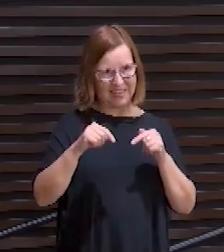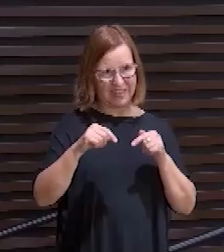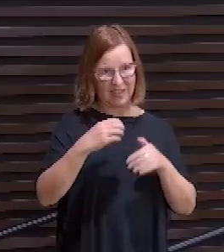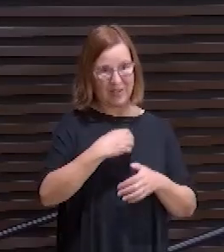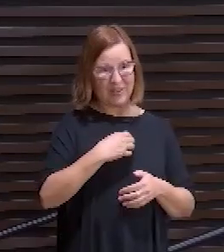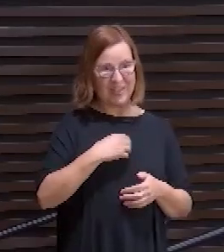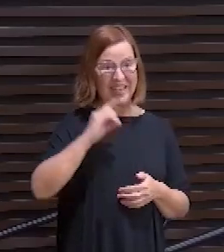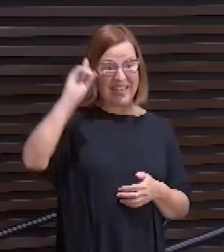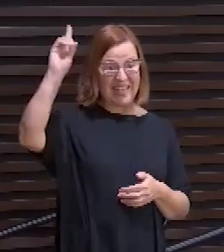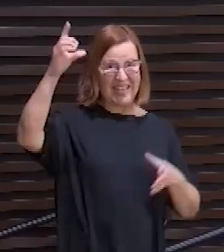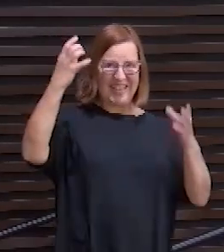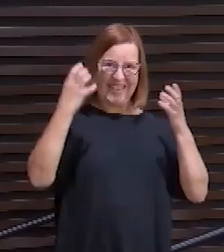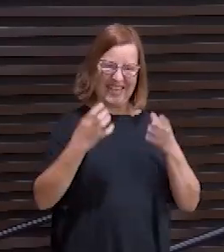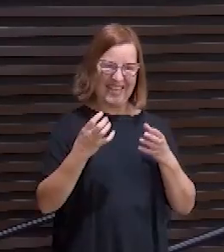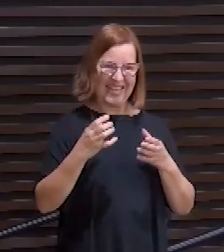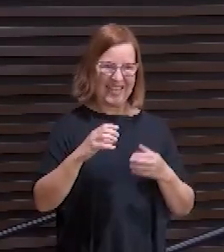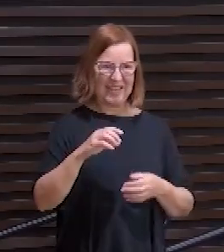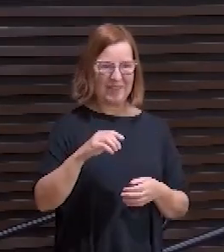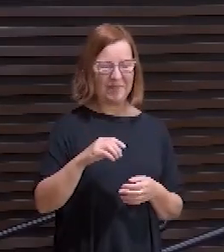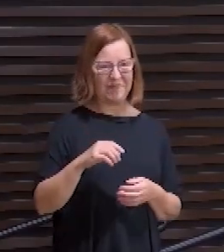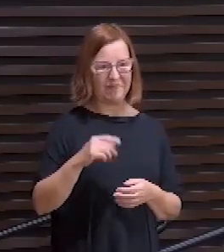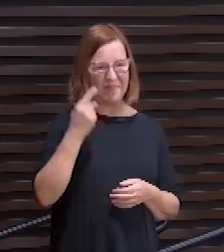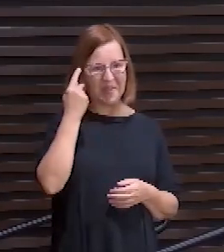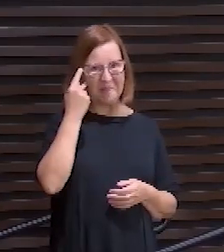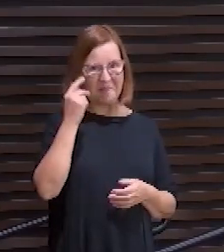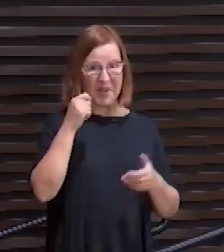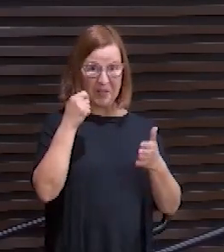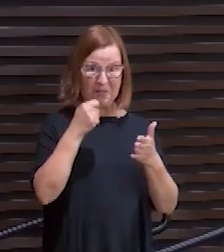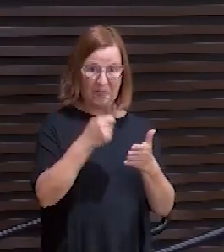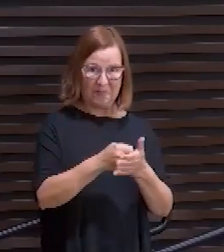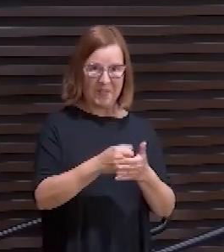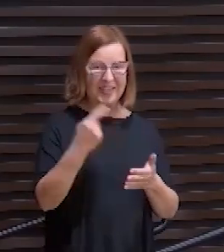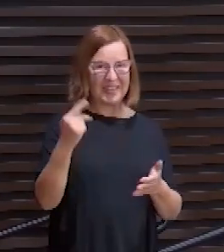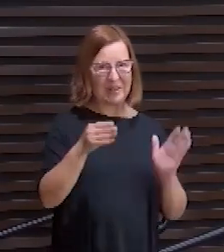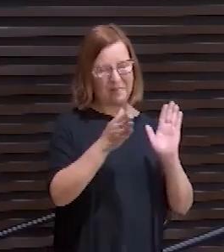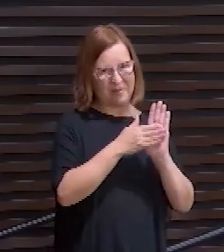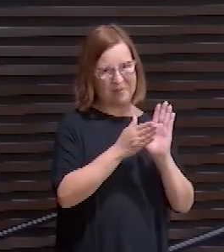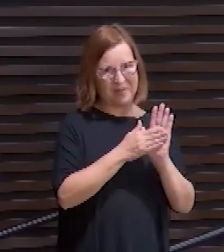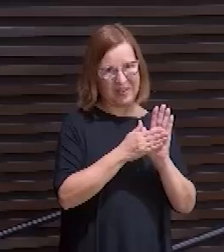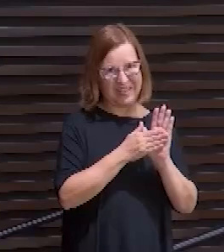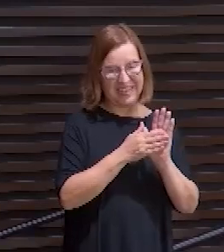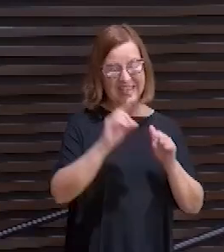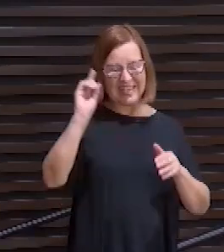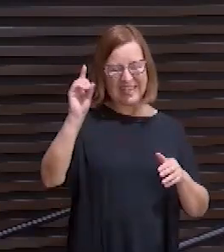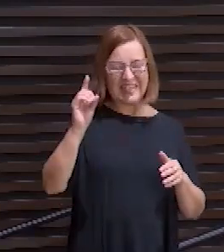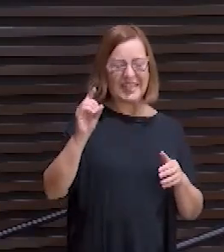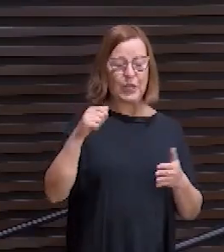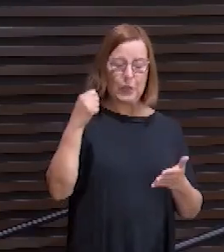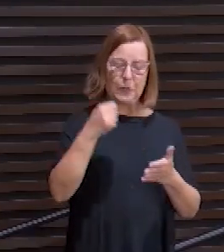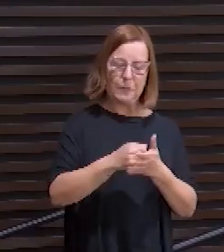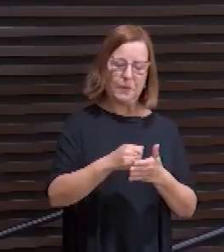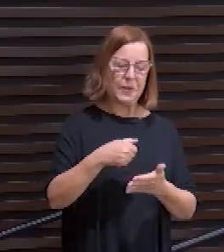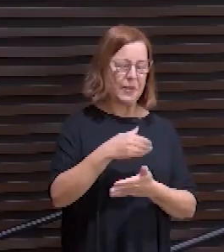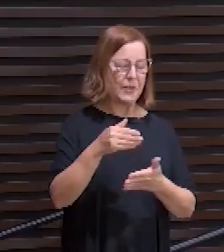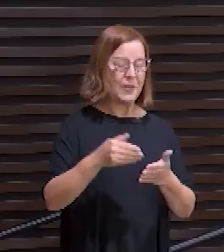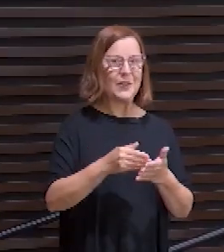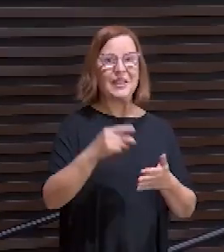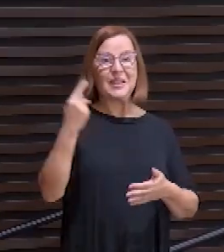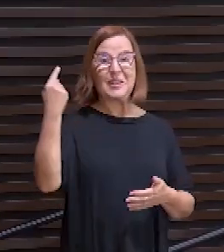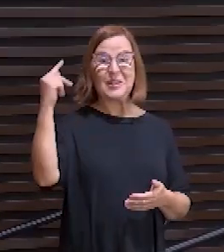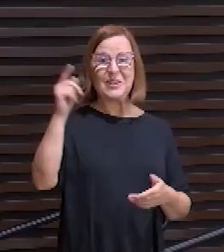quer, para atingir os seus propósitos, e Ele vai levar a cabo toda a sua vontade.